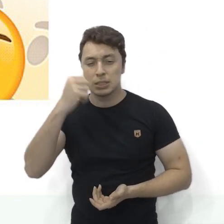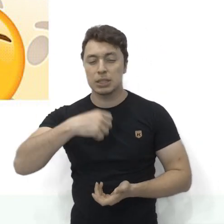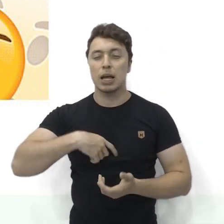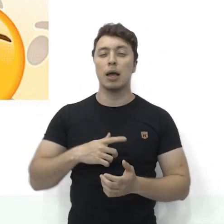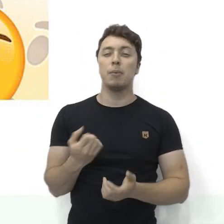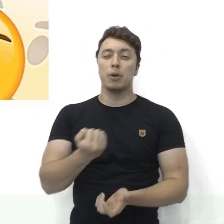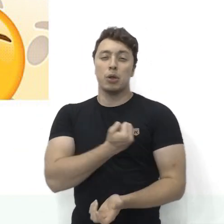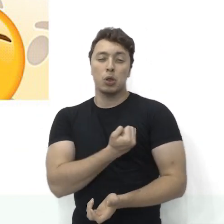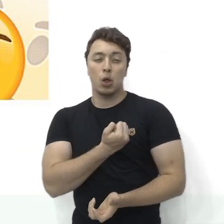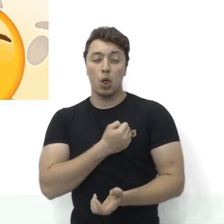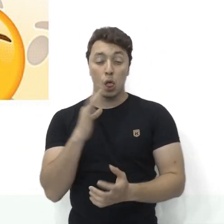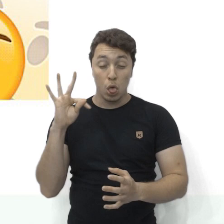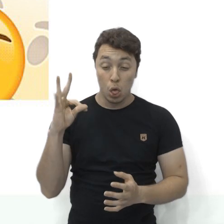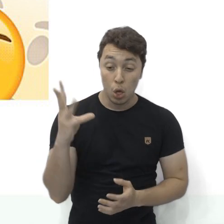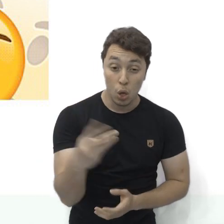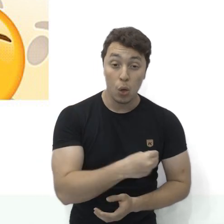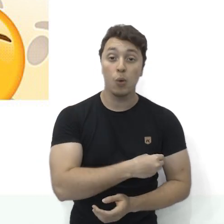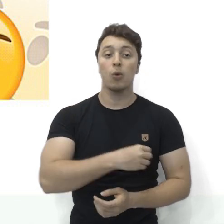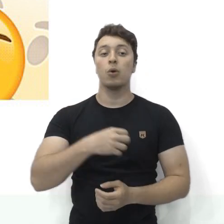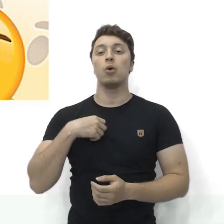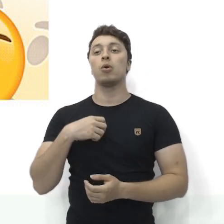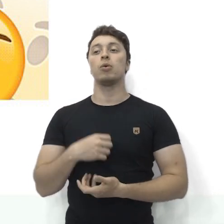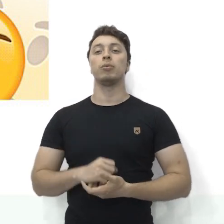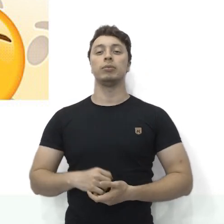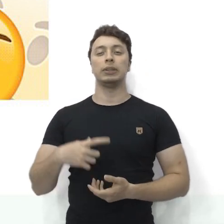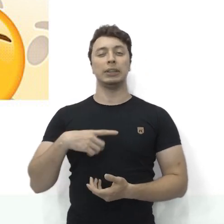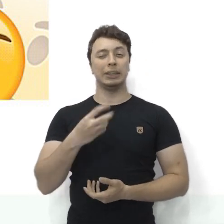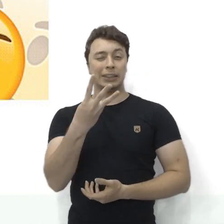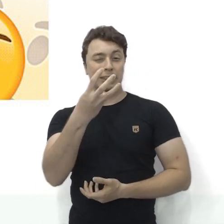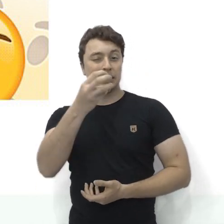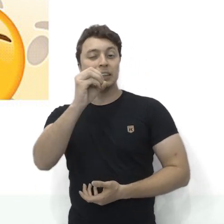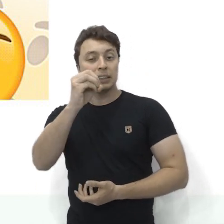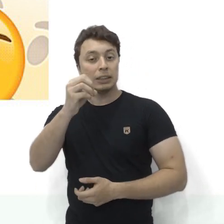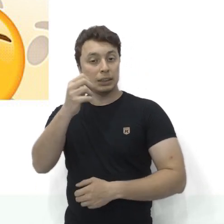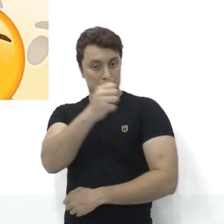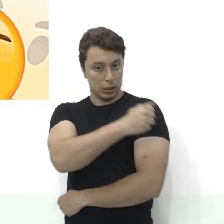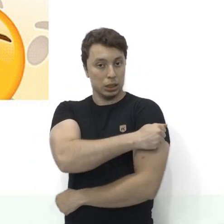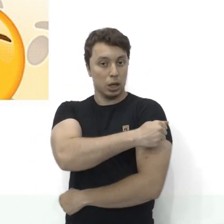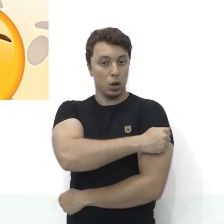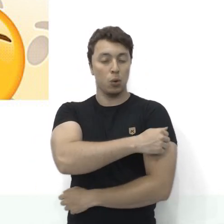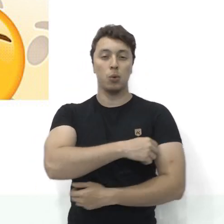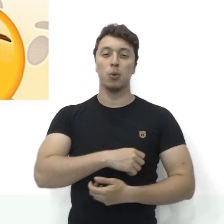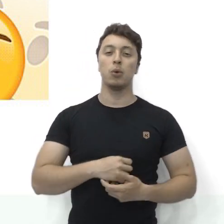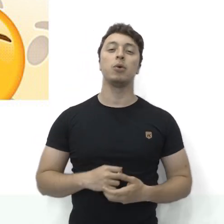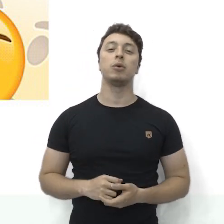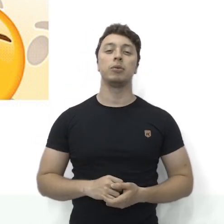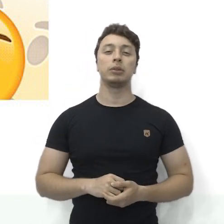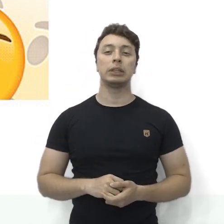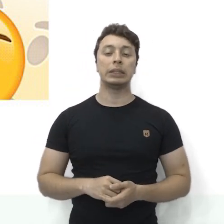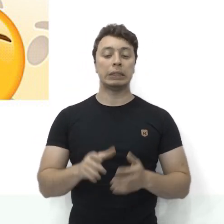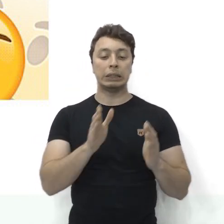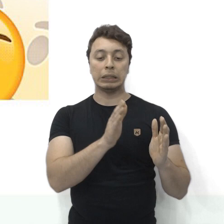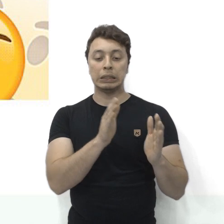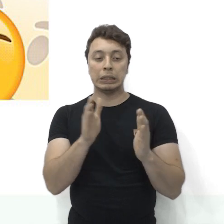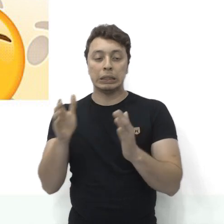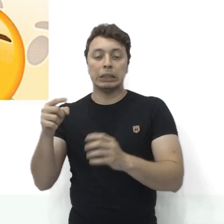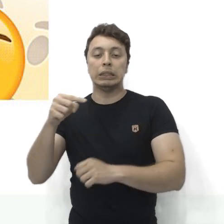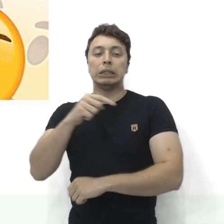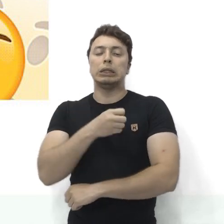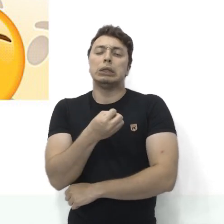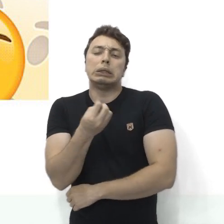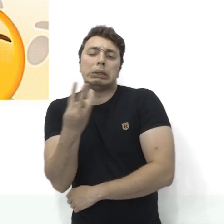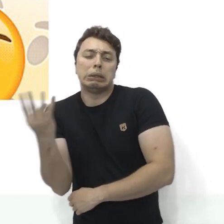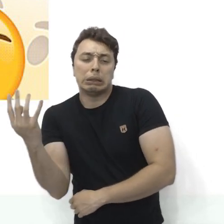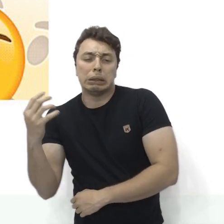alunos da professora Ana Márcia, que no caso são 30 alunos, determine qual a quantidade de